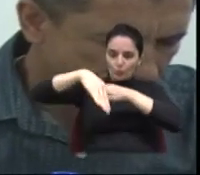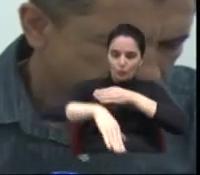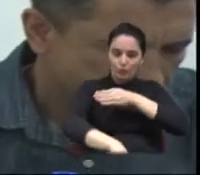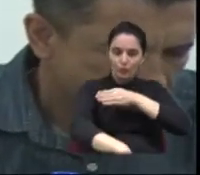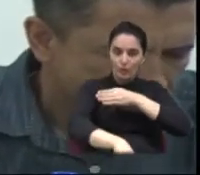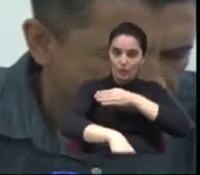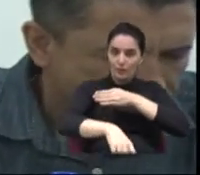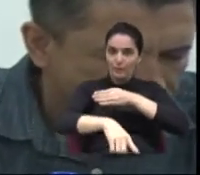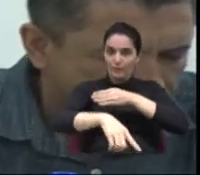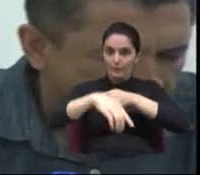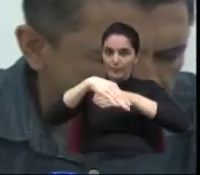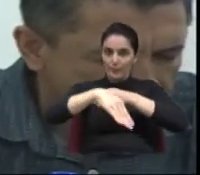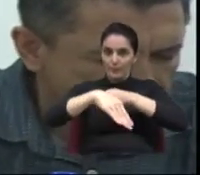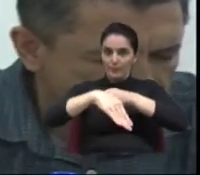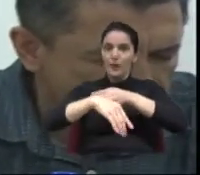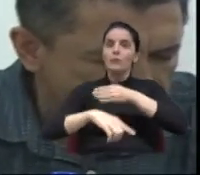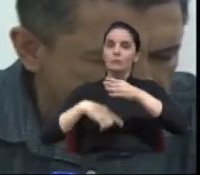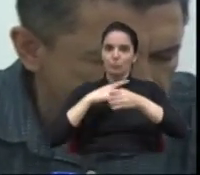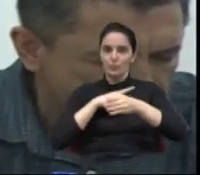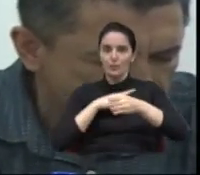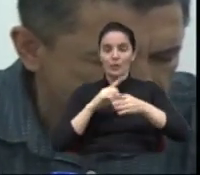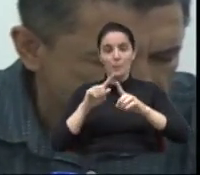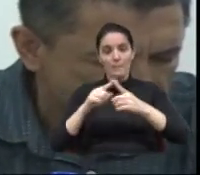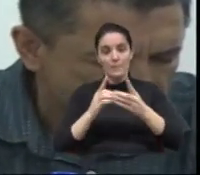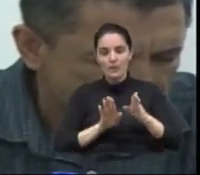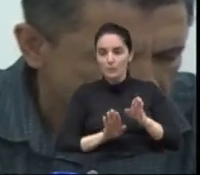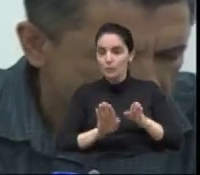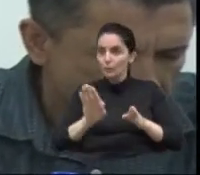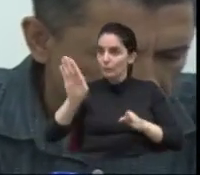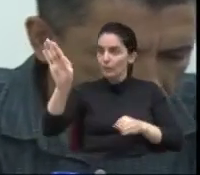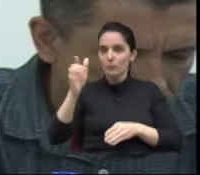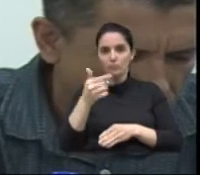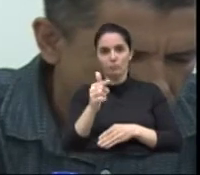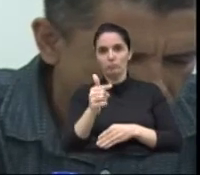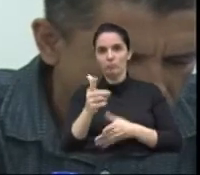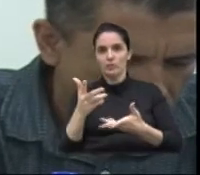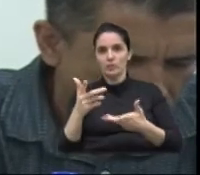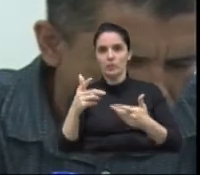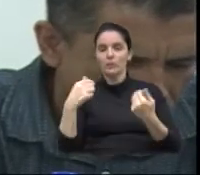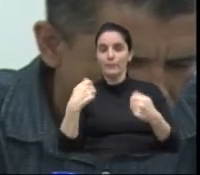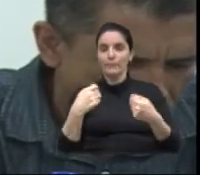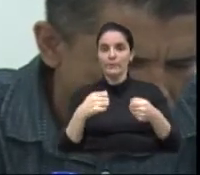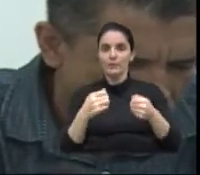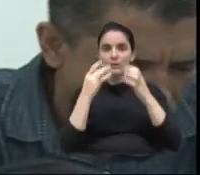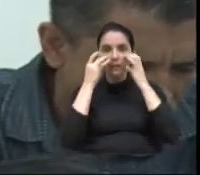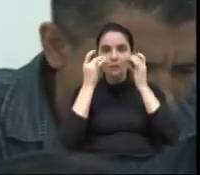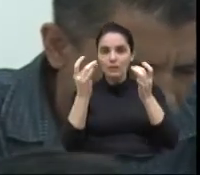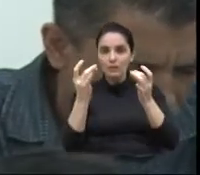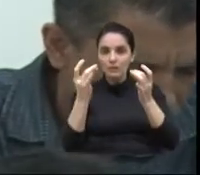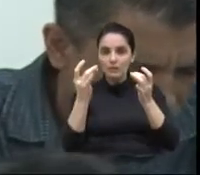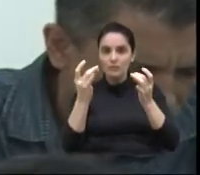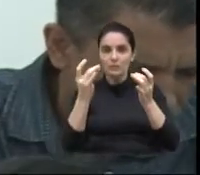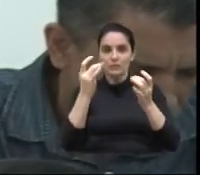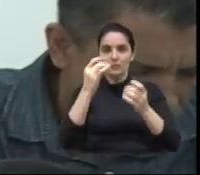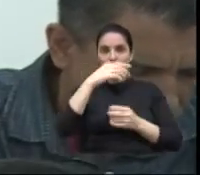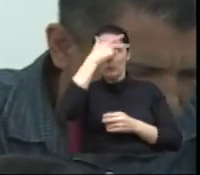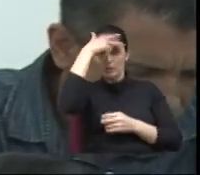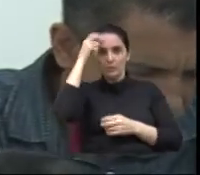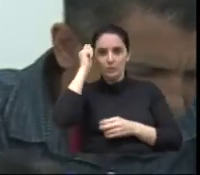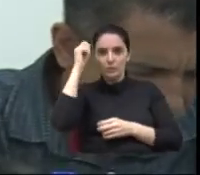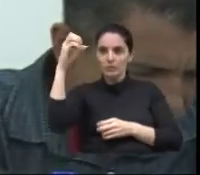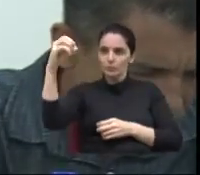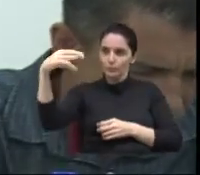reclamação muito grande dos moradores, por isso eu faço esse requerimento solicitando uma atenção especial do governo. Eu sei que